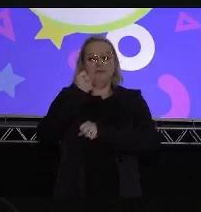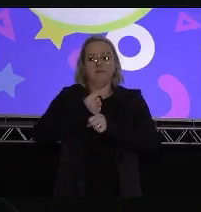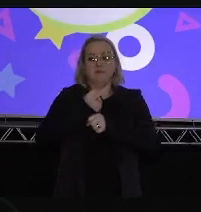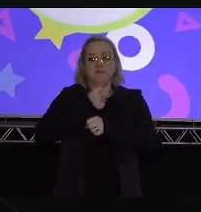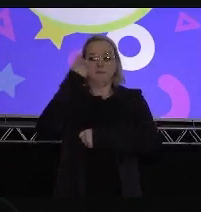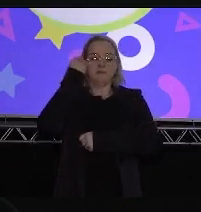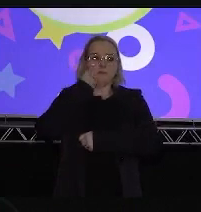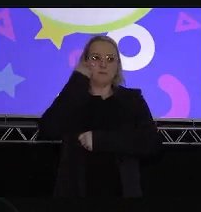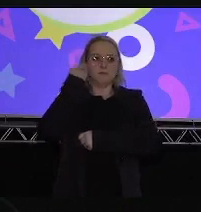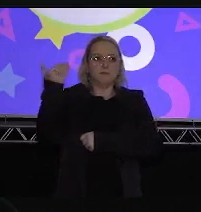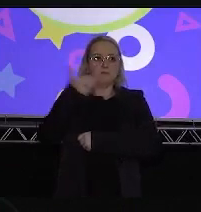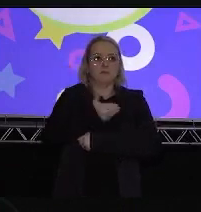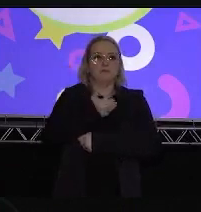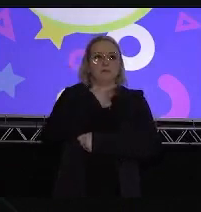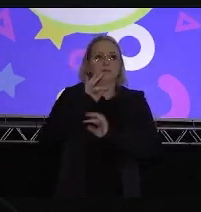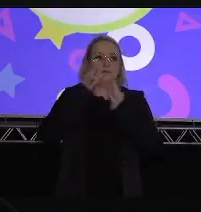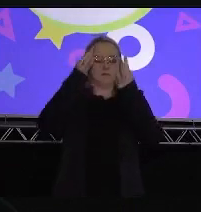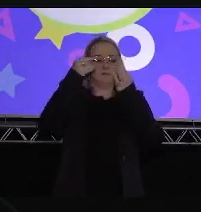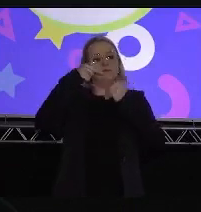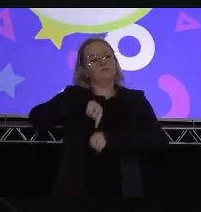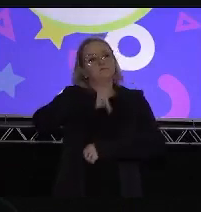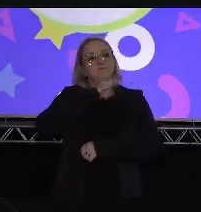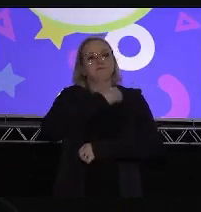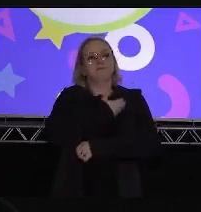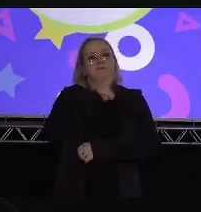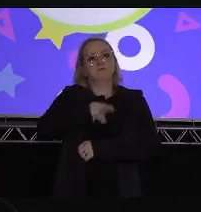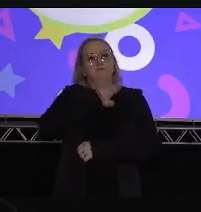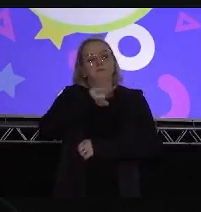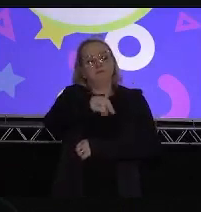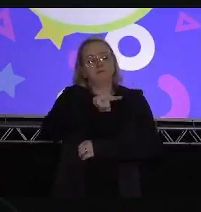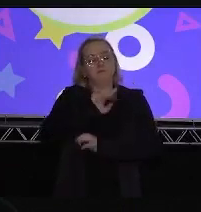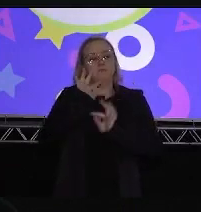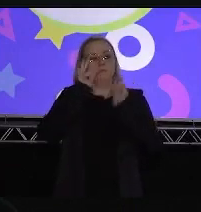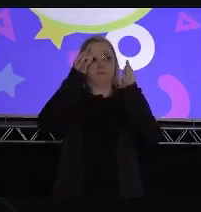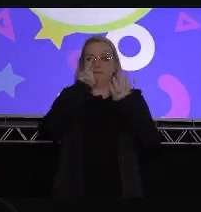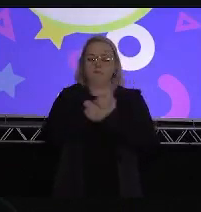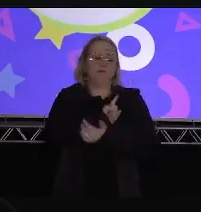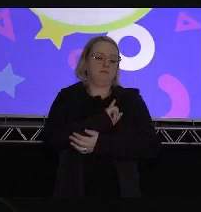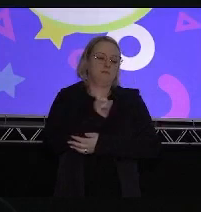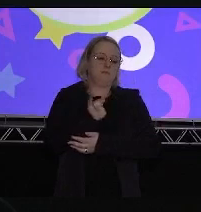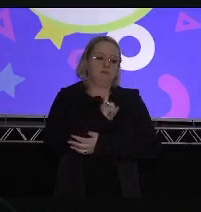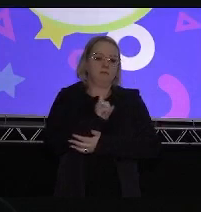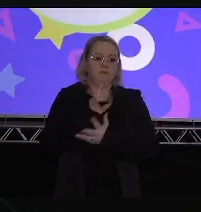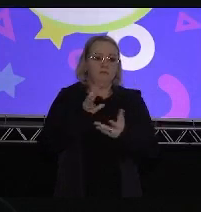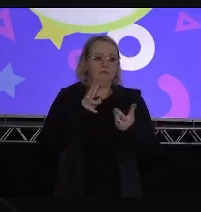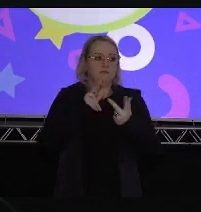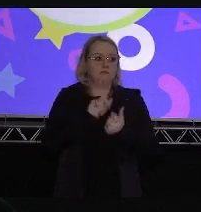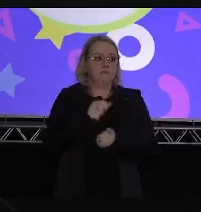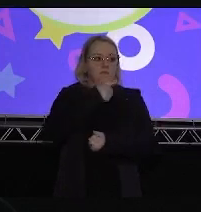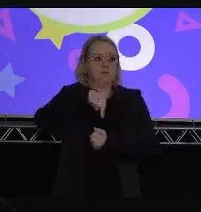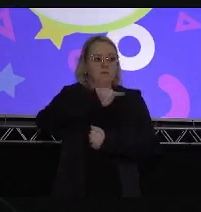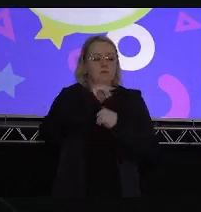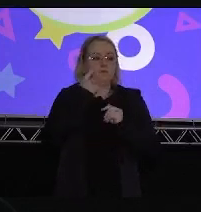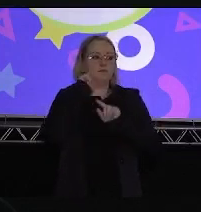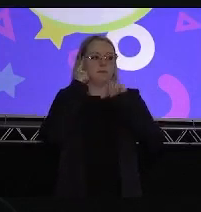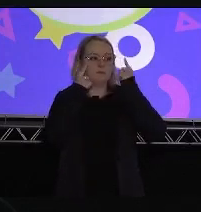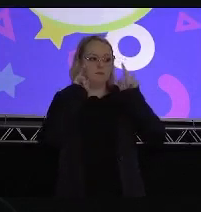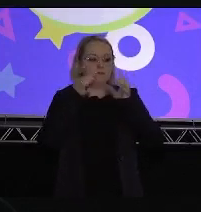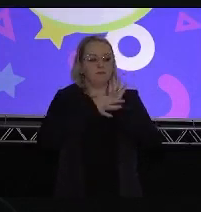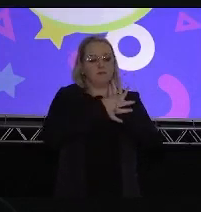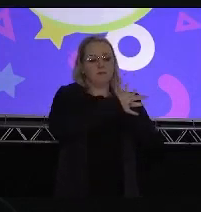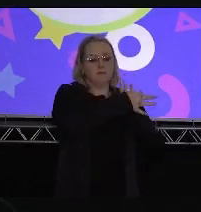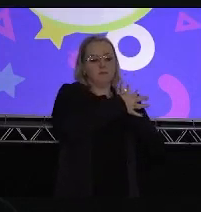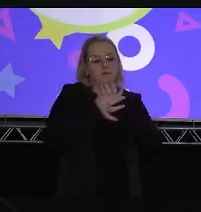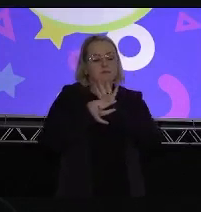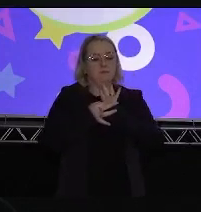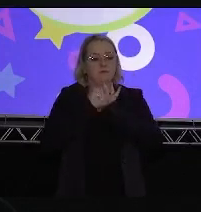com uma tecnologia e nós vamos usar aquela tecnologia, nós vamos usar aquela linguagem. Na verdade, todo mundo dá o seu pitaco, todo mundo dá a sua ideia, e a